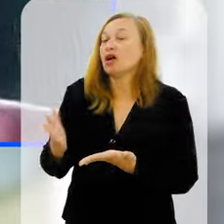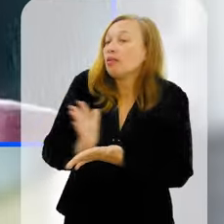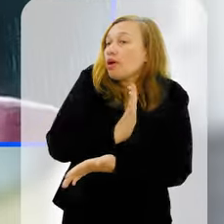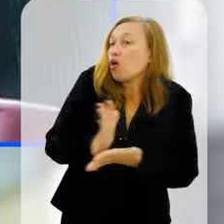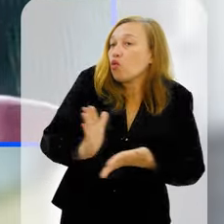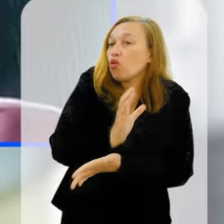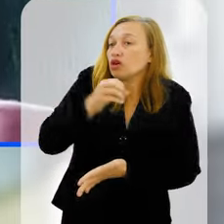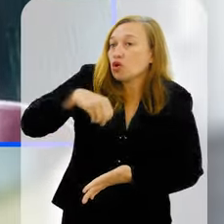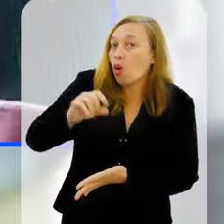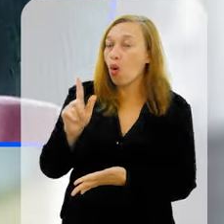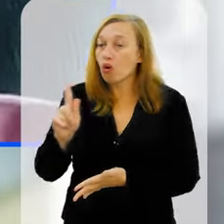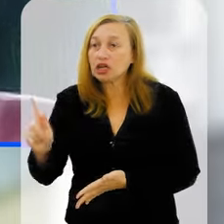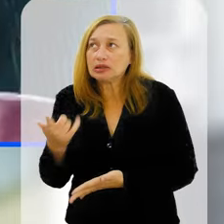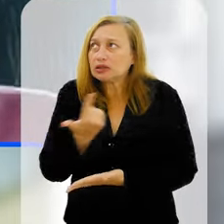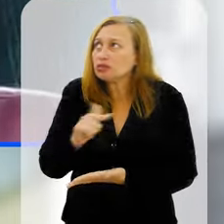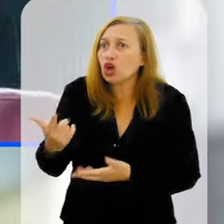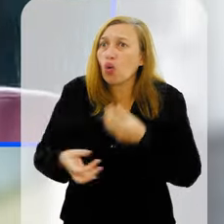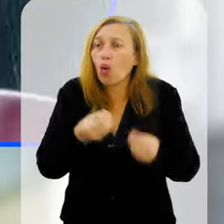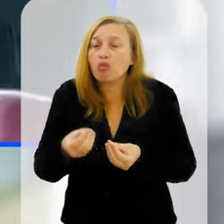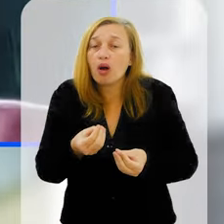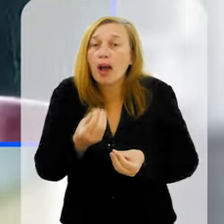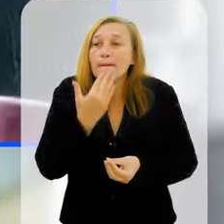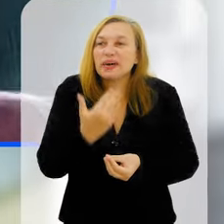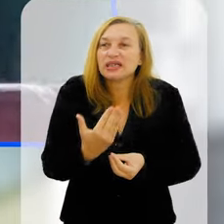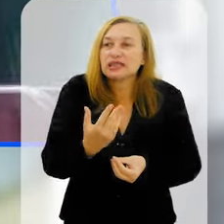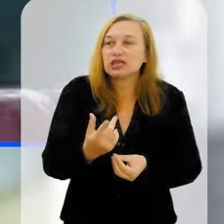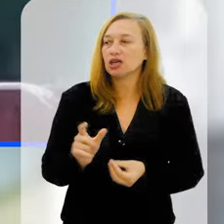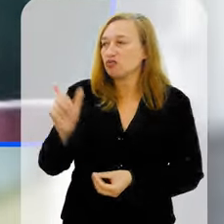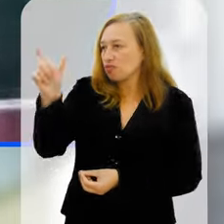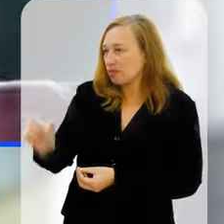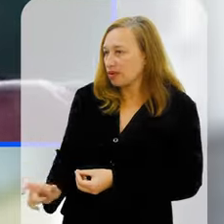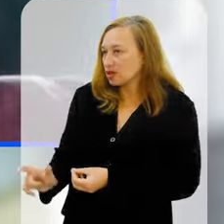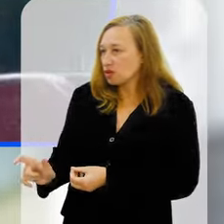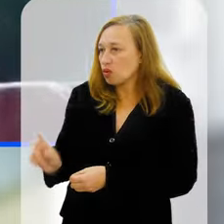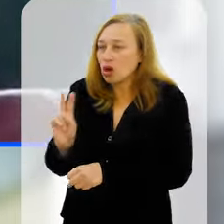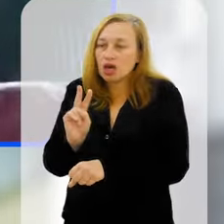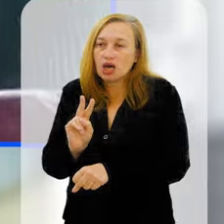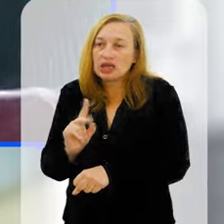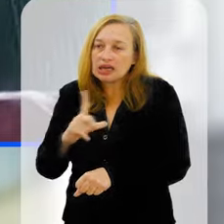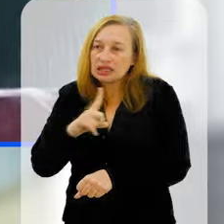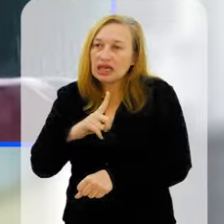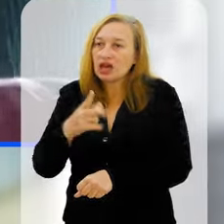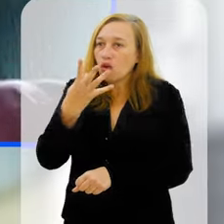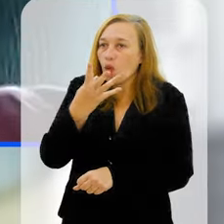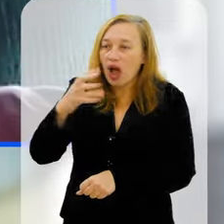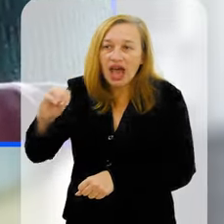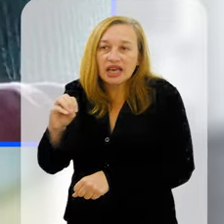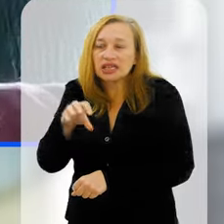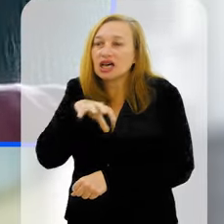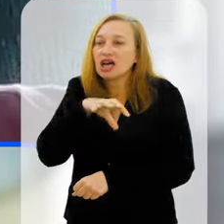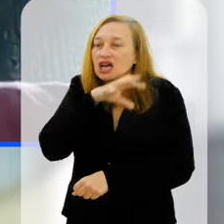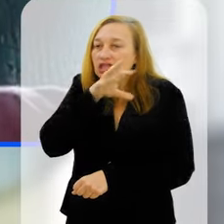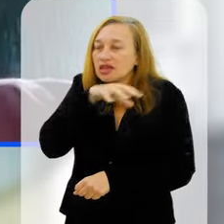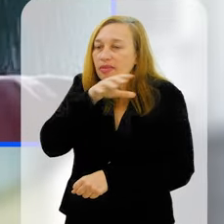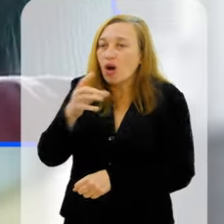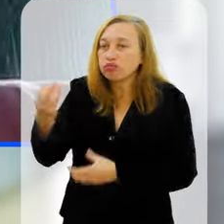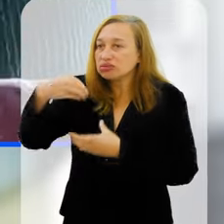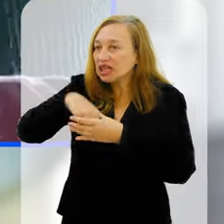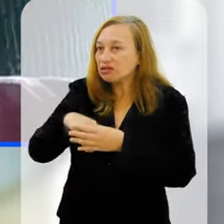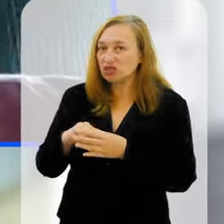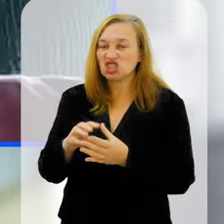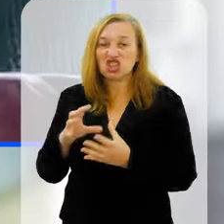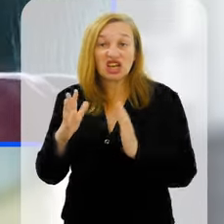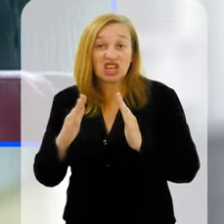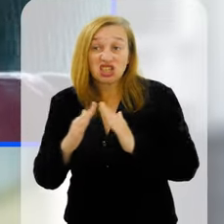algumas ONGs, né? Por quê? Não tem como você pedir para uma protetora independente que tem 40 bichos dentro de casa que